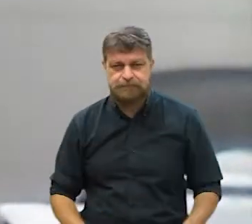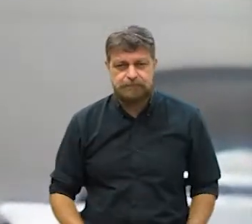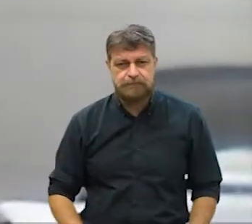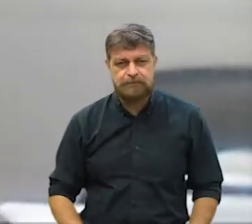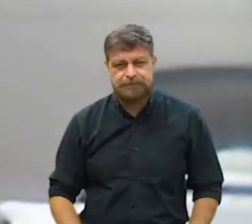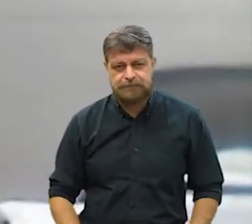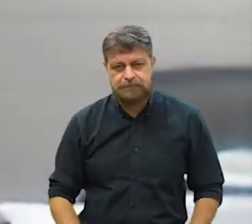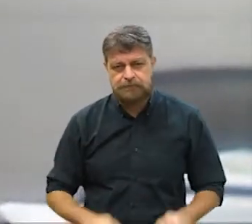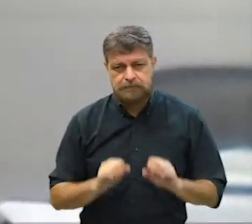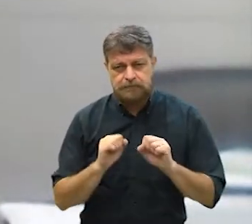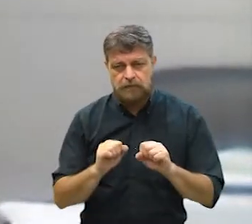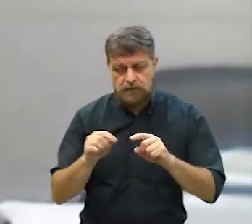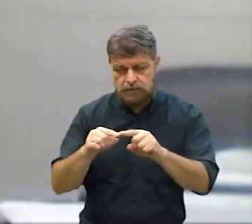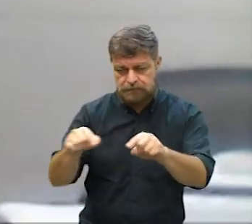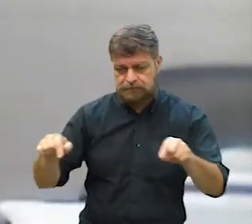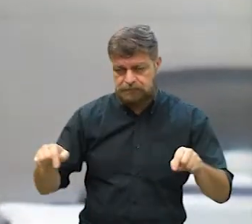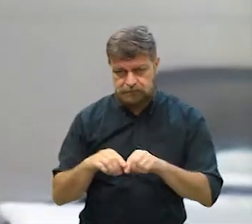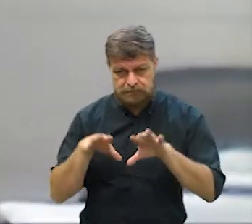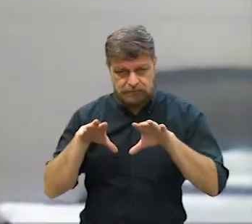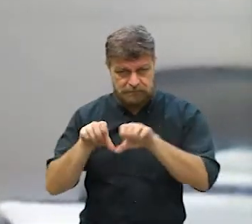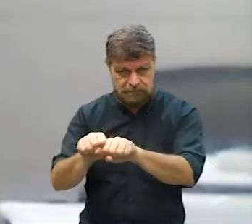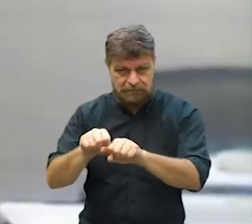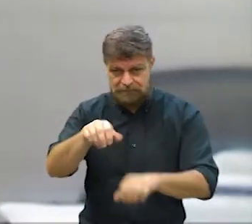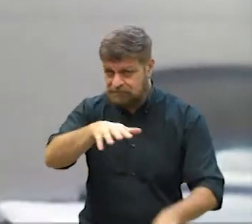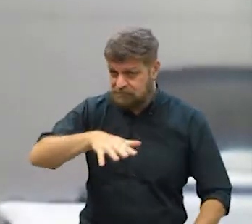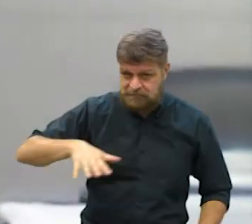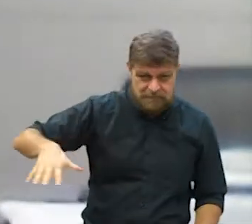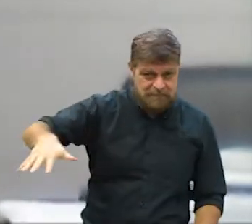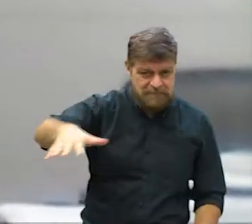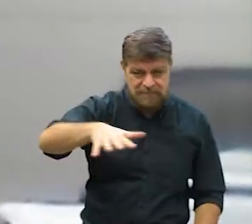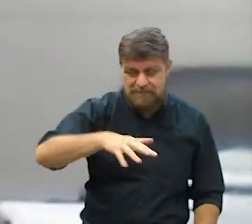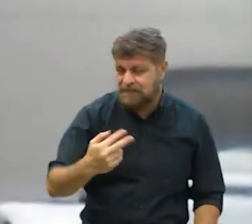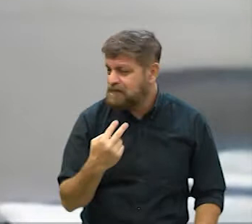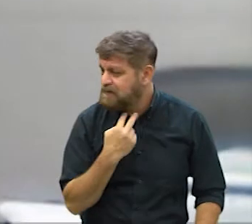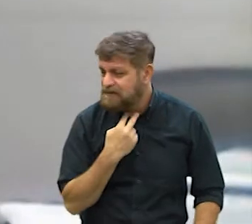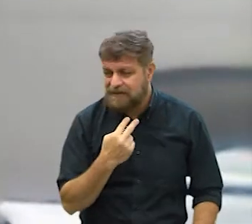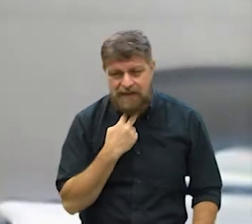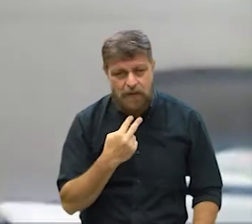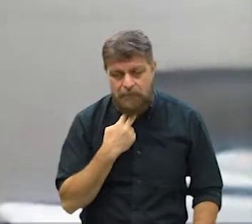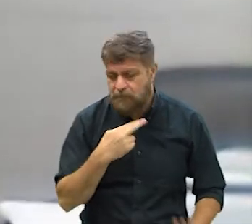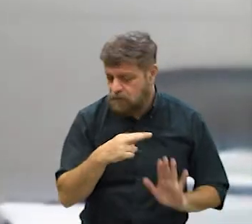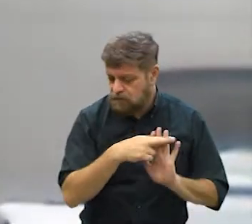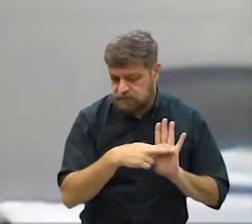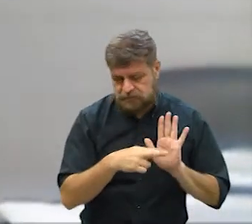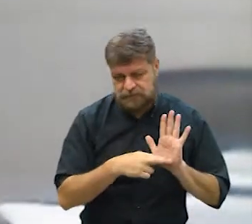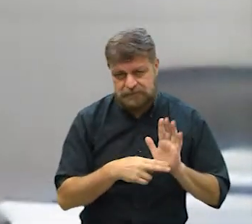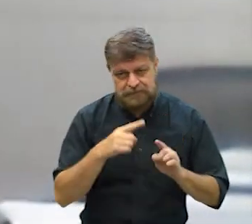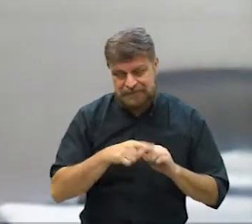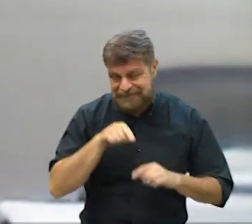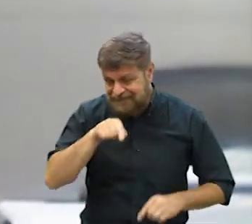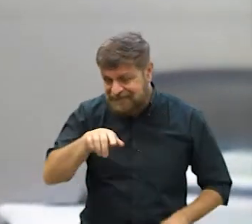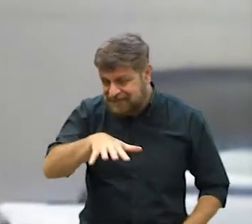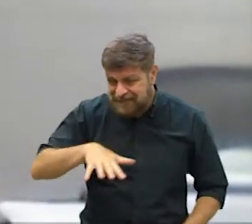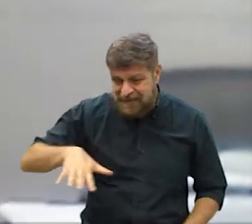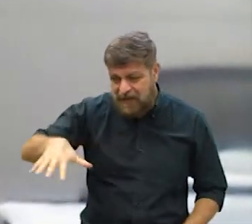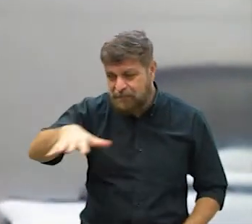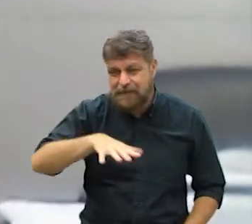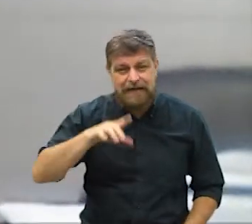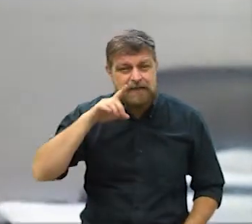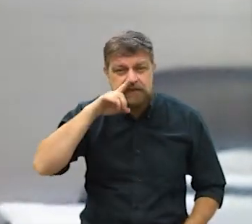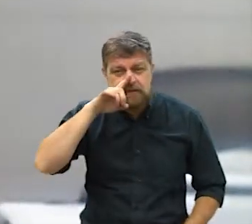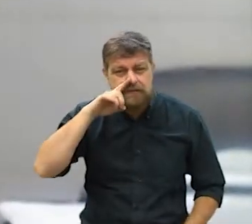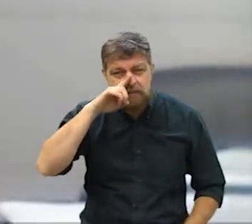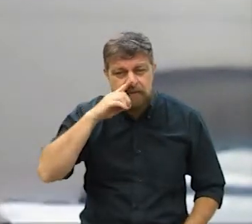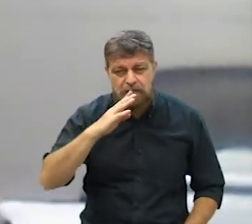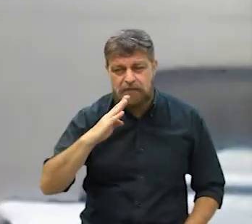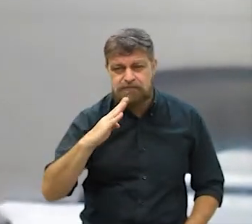Agora, ela pode estar ocupada e ser uma área que não vai ter regularização em razão de ser área de